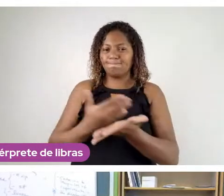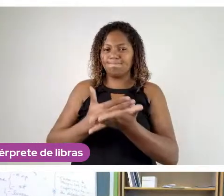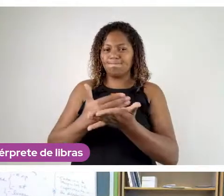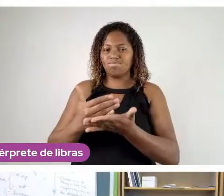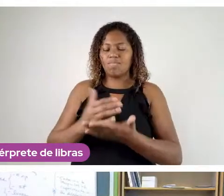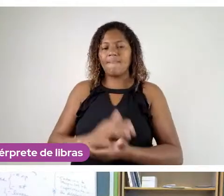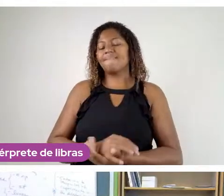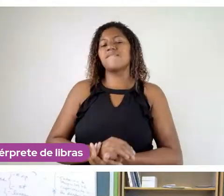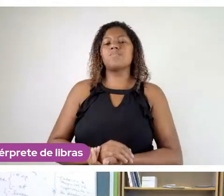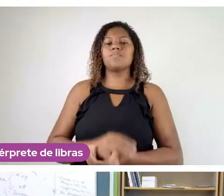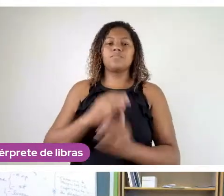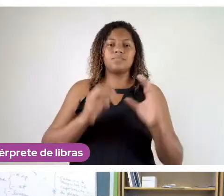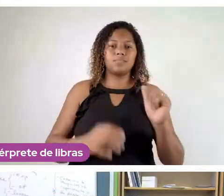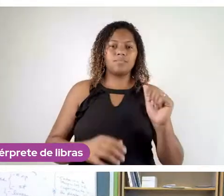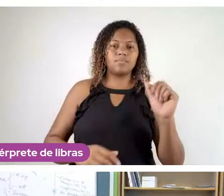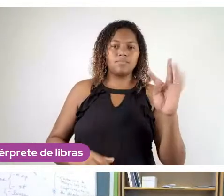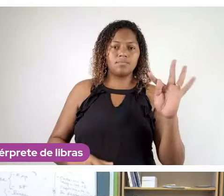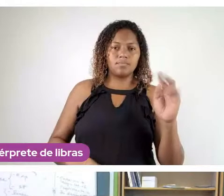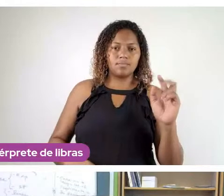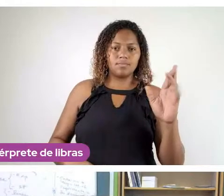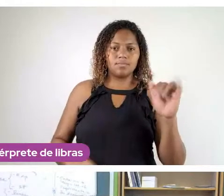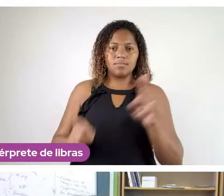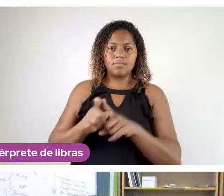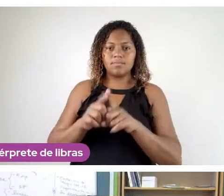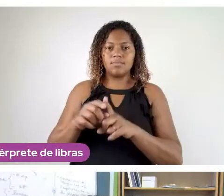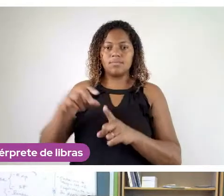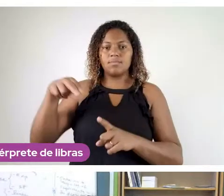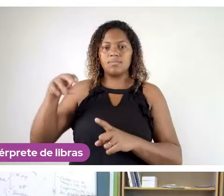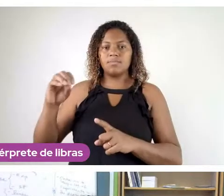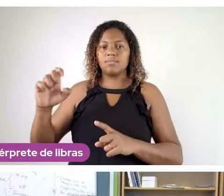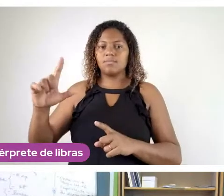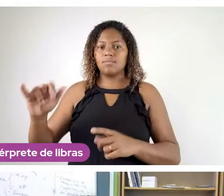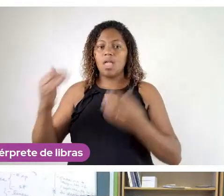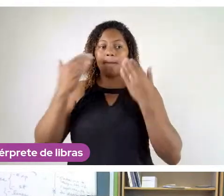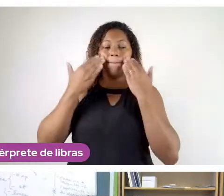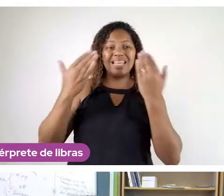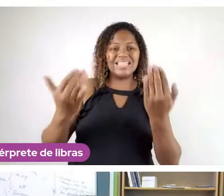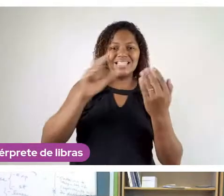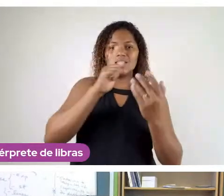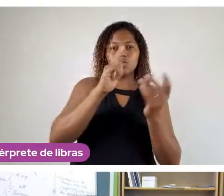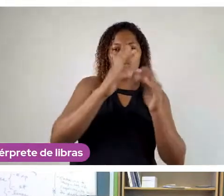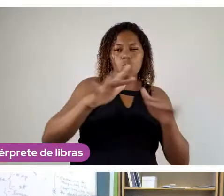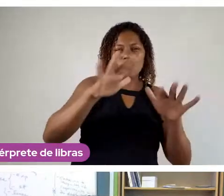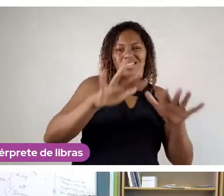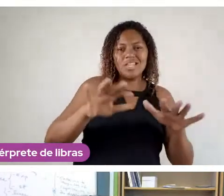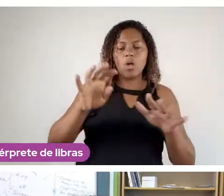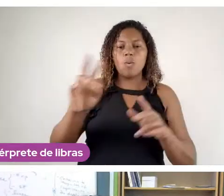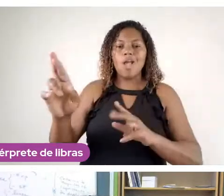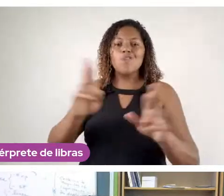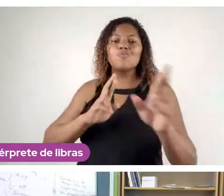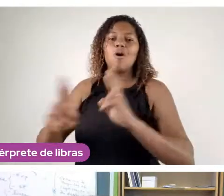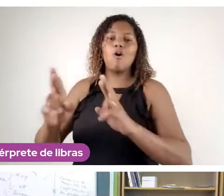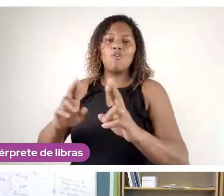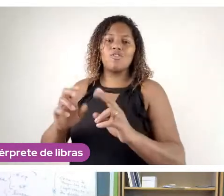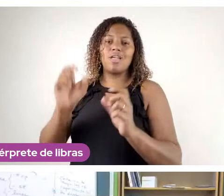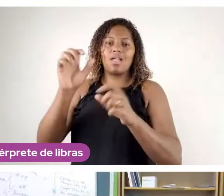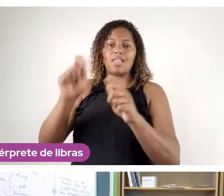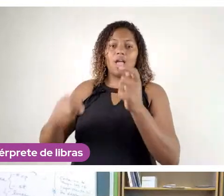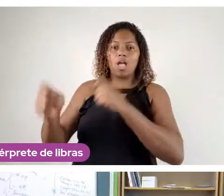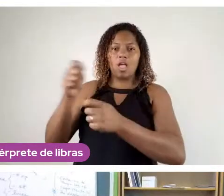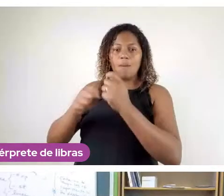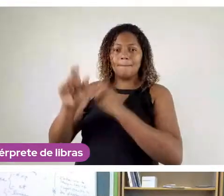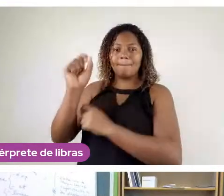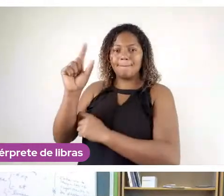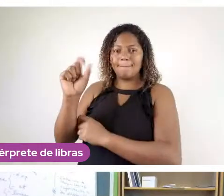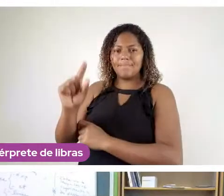Tanto Catarina quanto Noelle apresentaram aqui o oceano como solução e economia azul. De que forma os